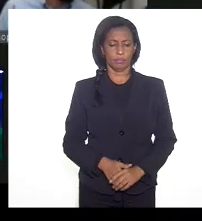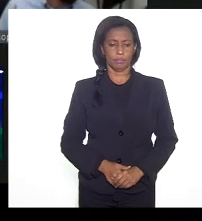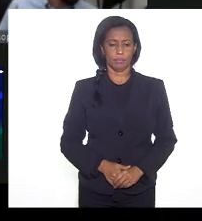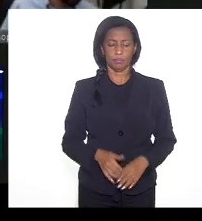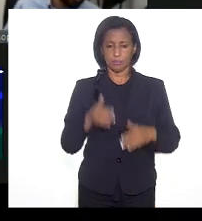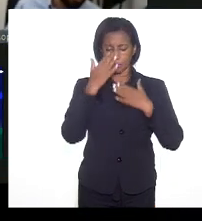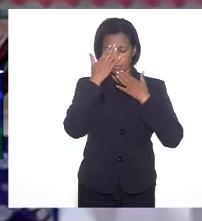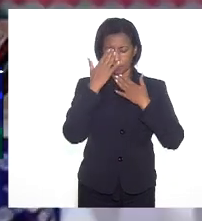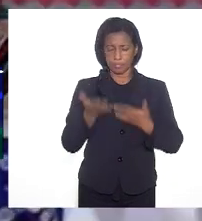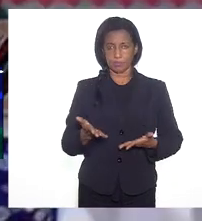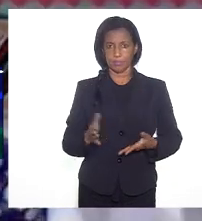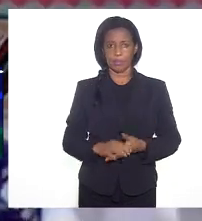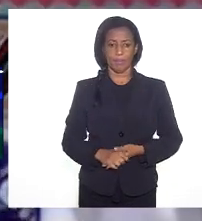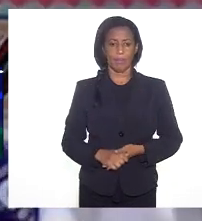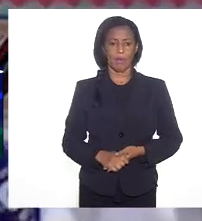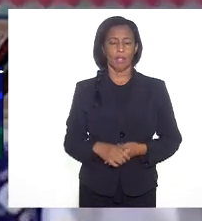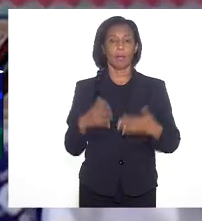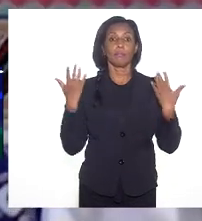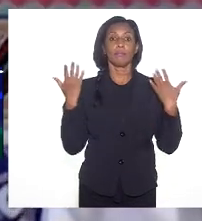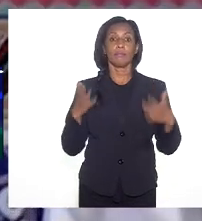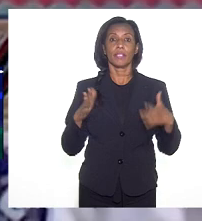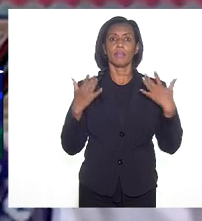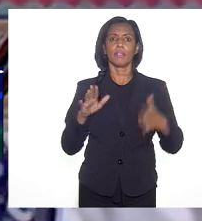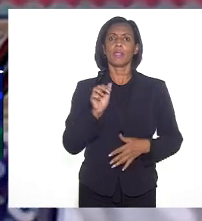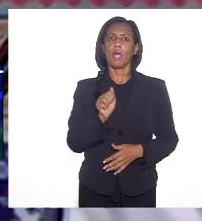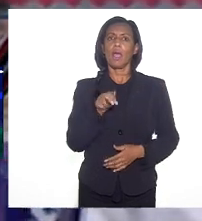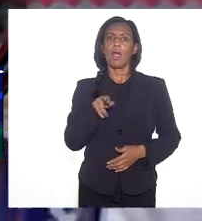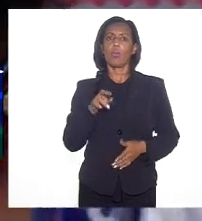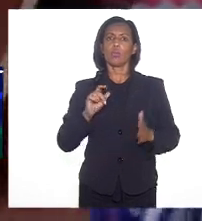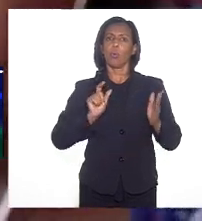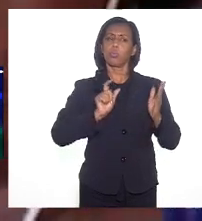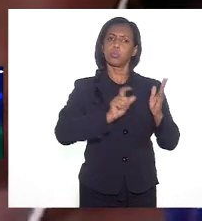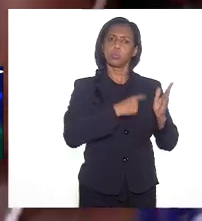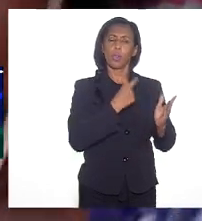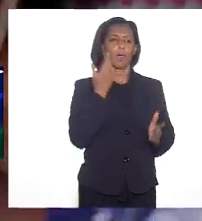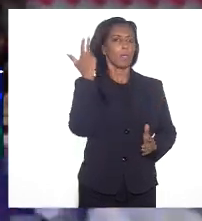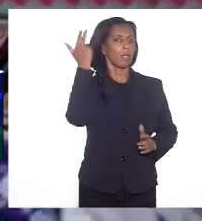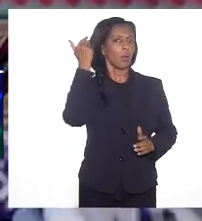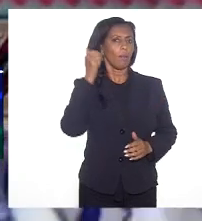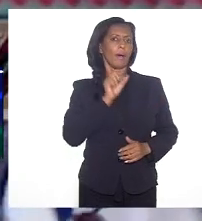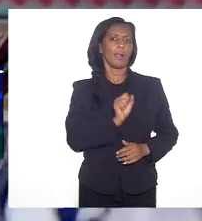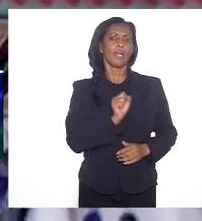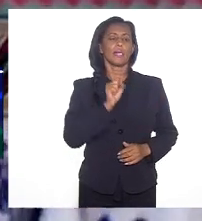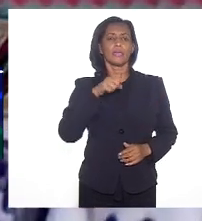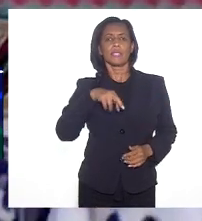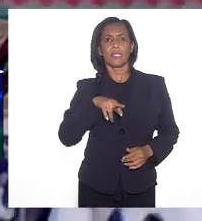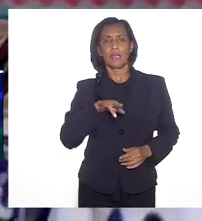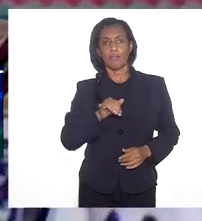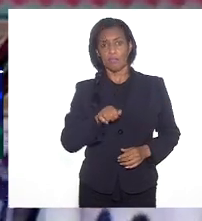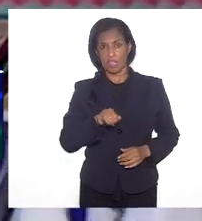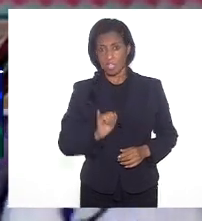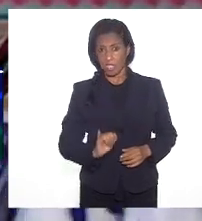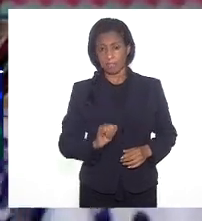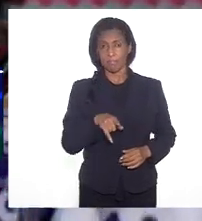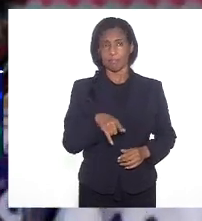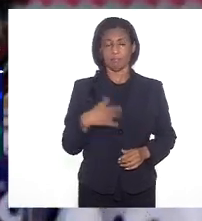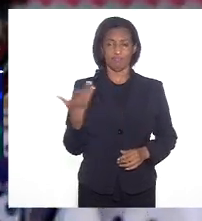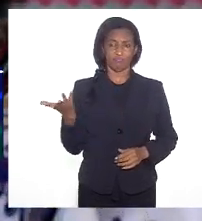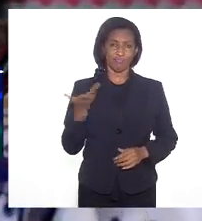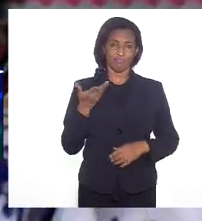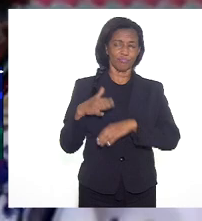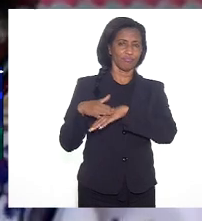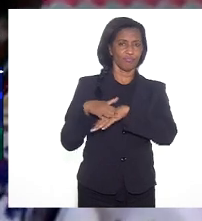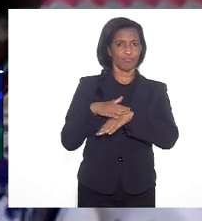obrigada presidente eu quero parabenizar os autores do projeto deputado Elio Omar deputado Serafini a gente vem fazendo uma